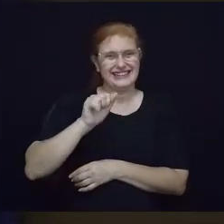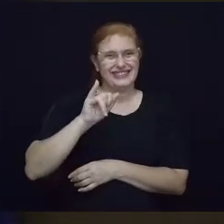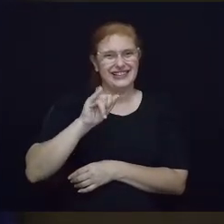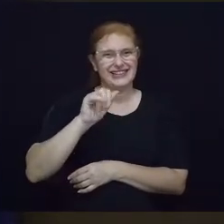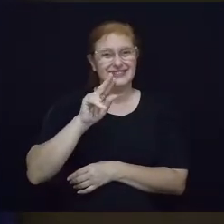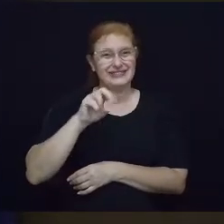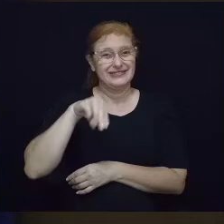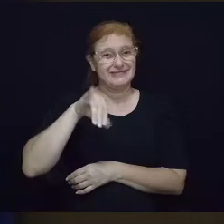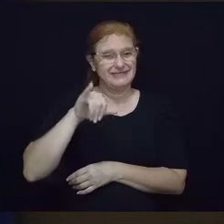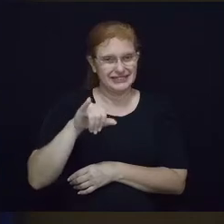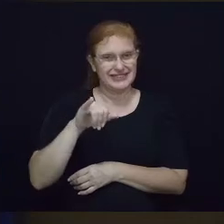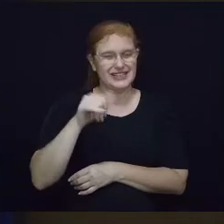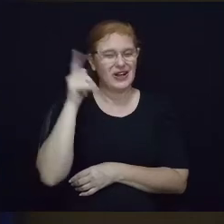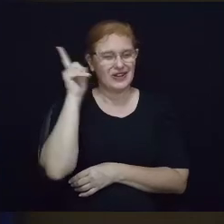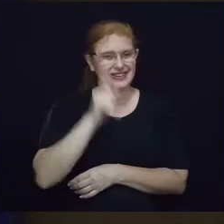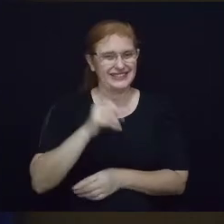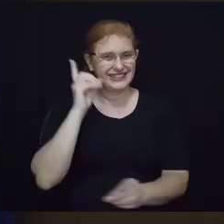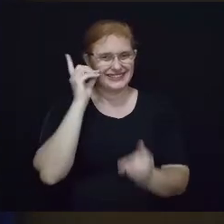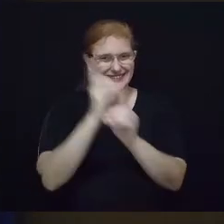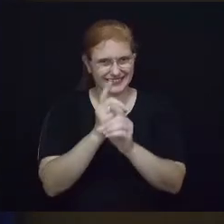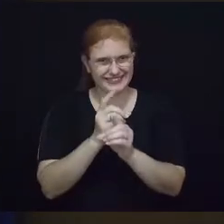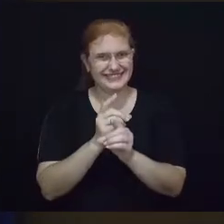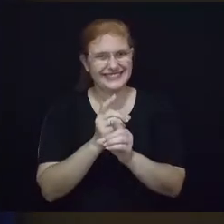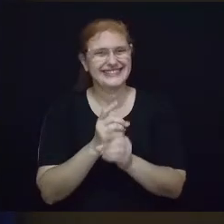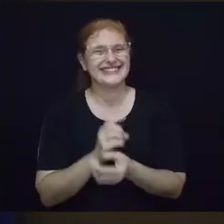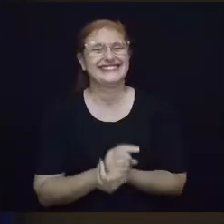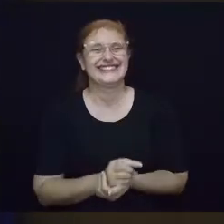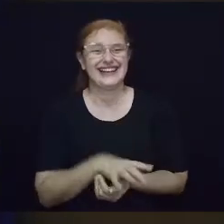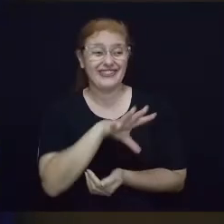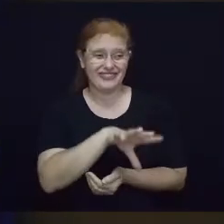tu tens como encontrá-la facilmente.